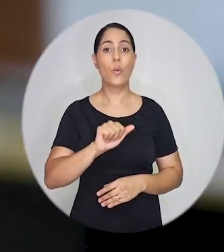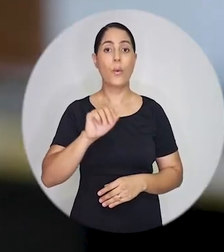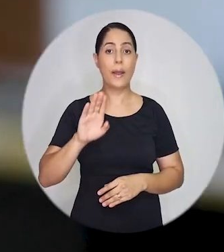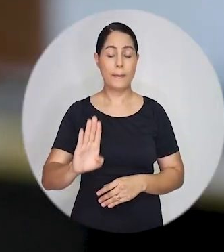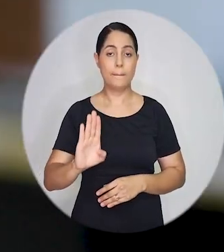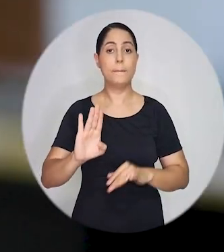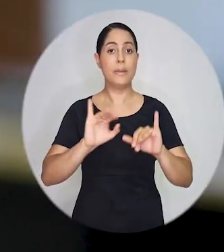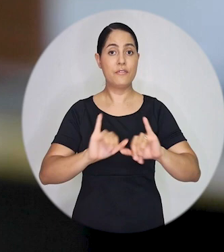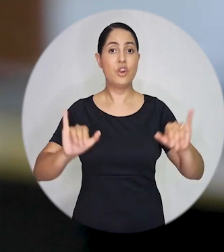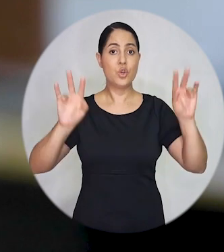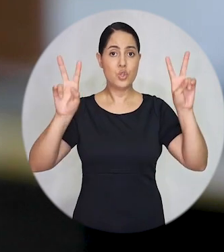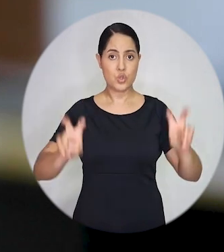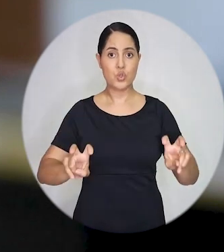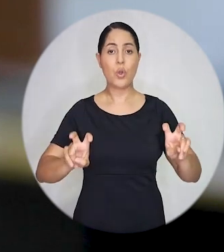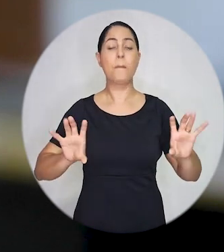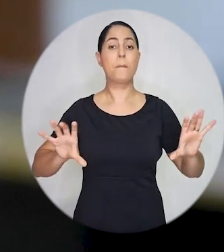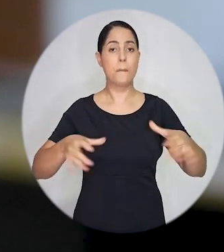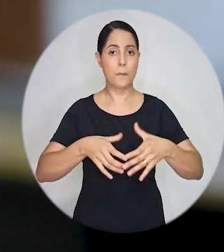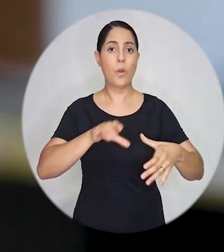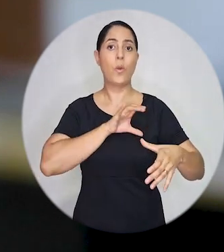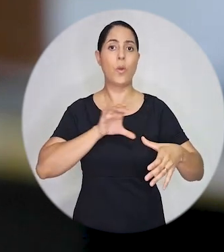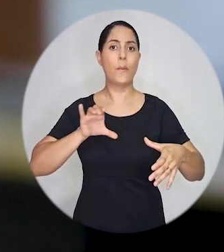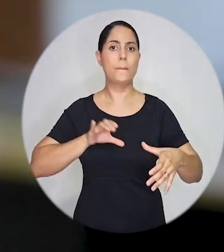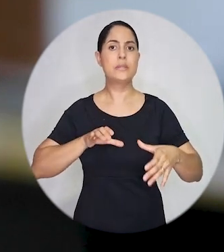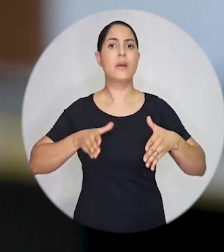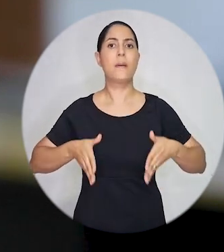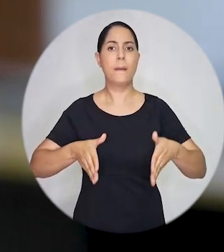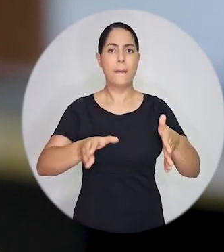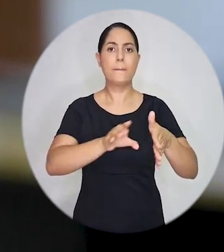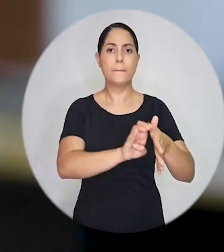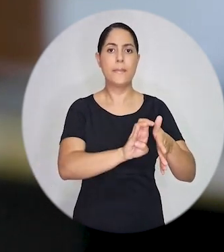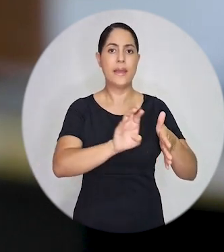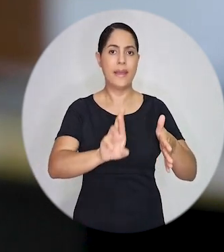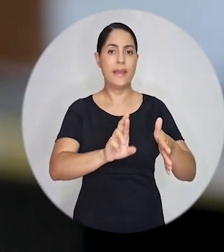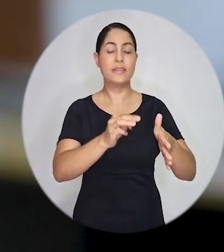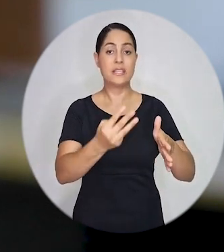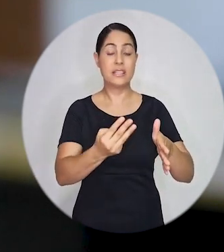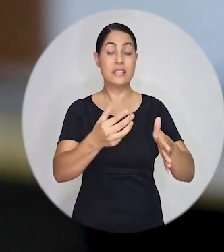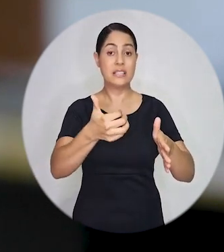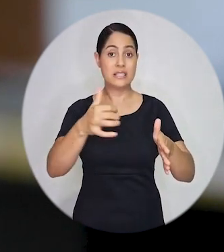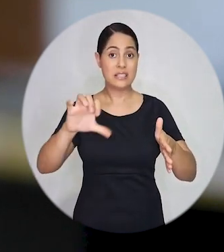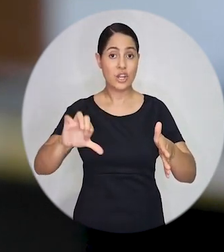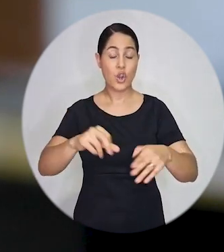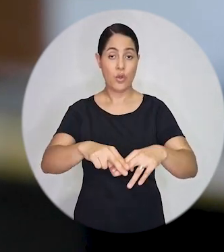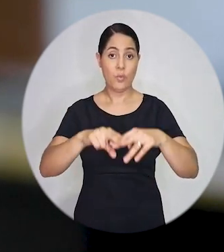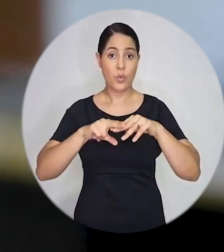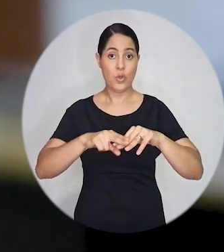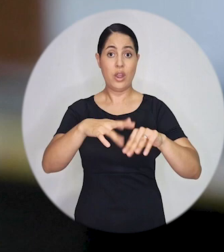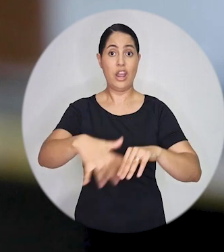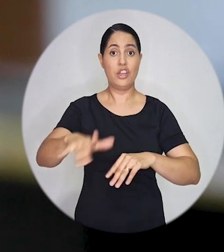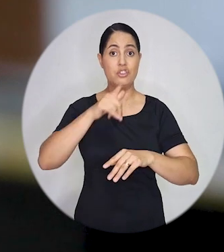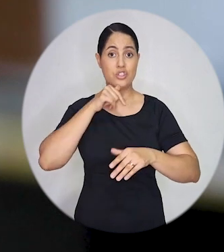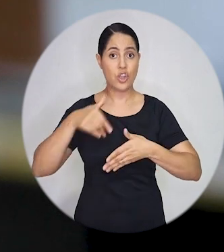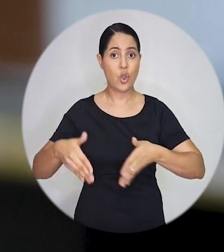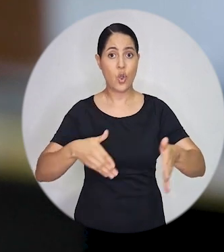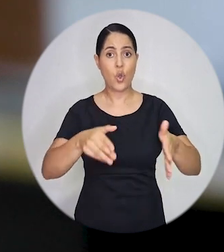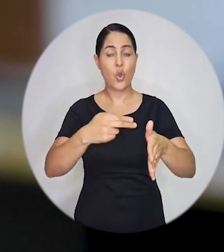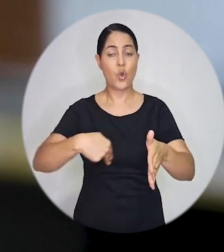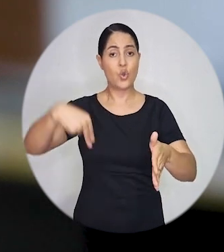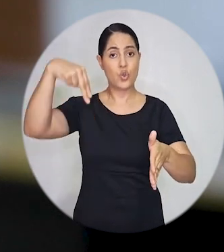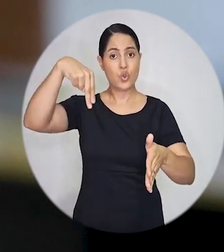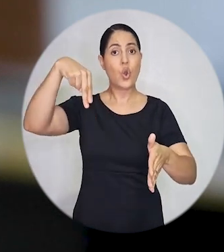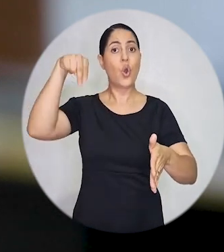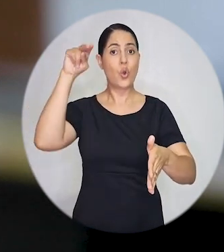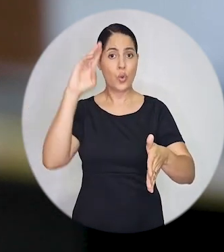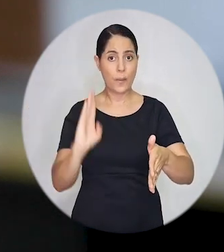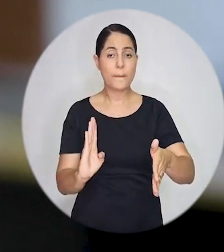Nacional instalou a Comissão Especial de Defesa da BR-319 diante da estiagem prolongada e da seca nos rios da região norte